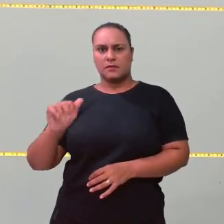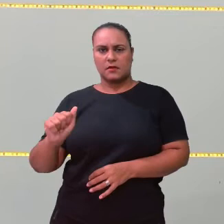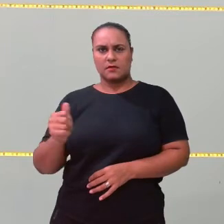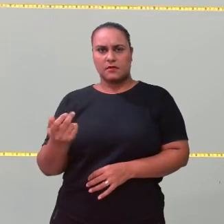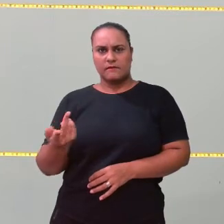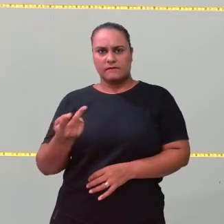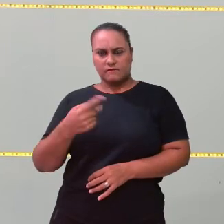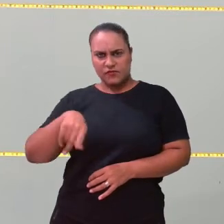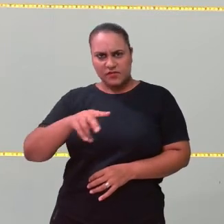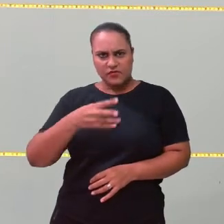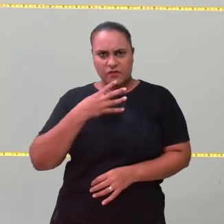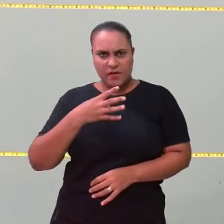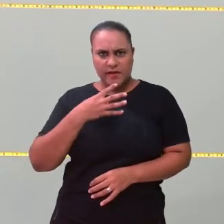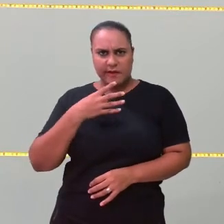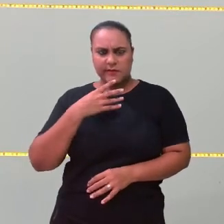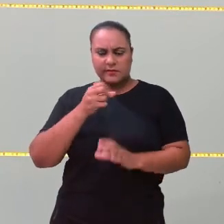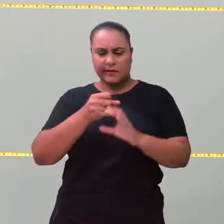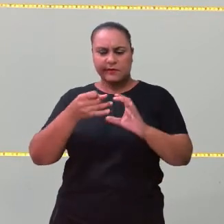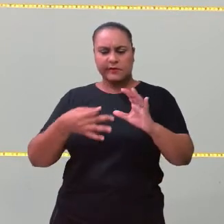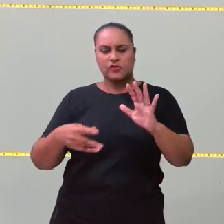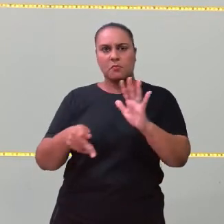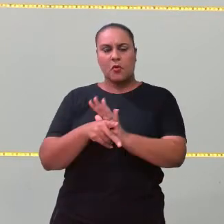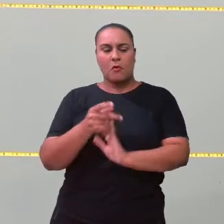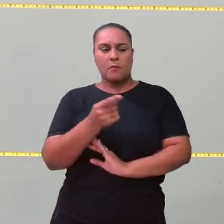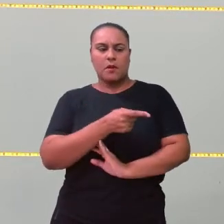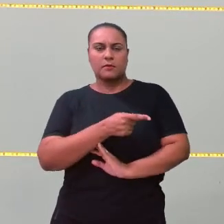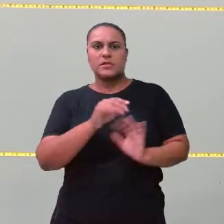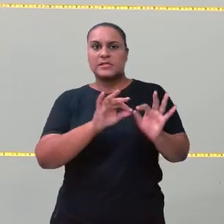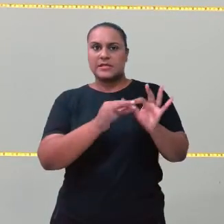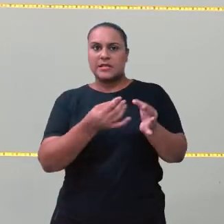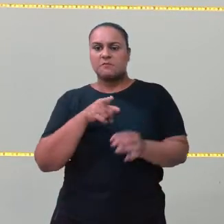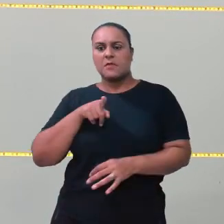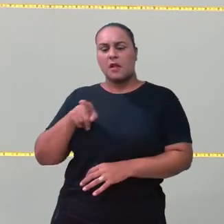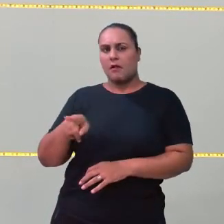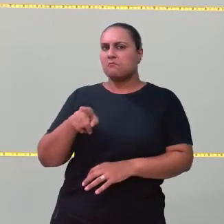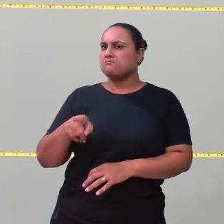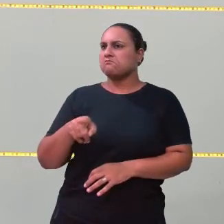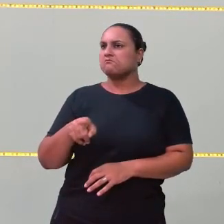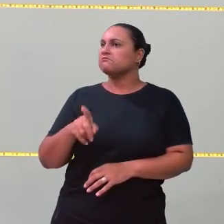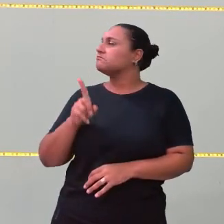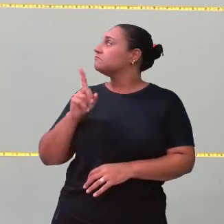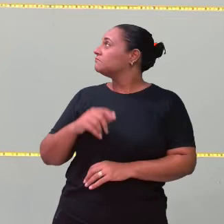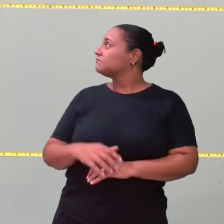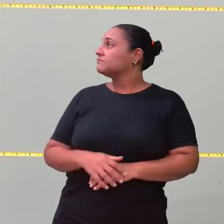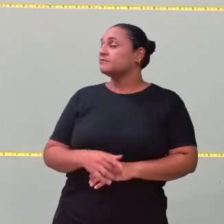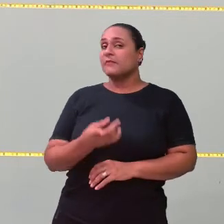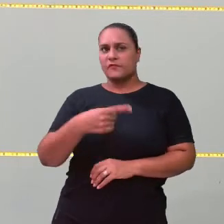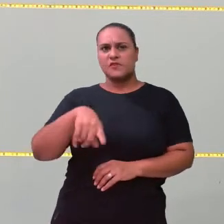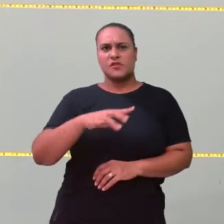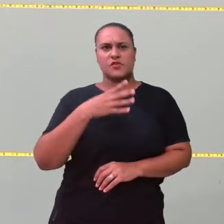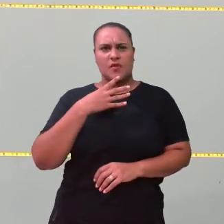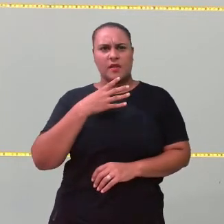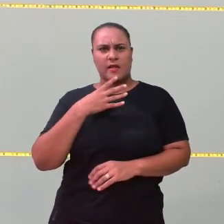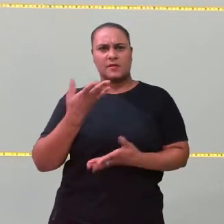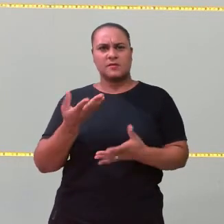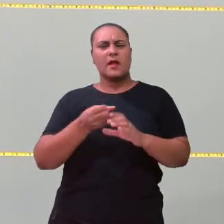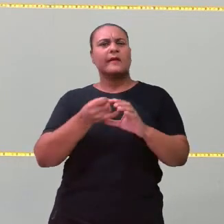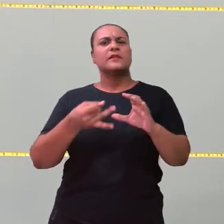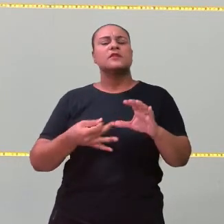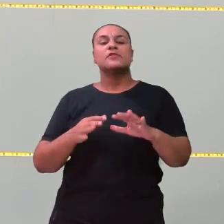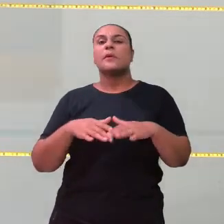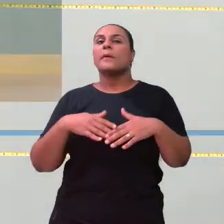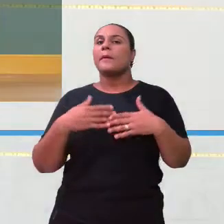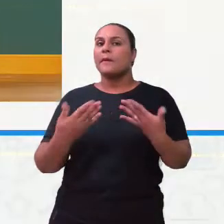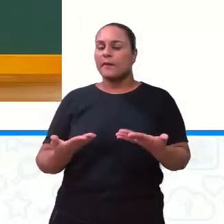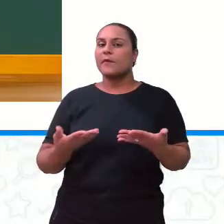tabela? O que é que compõe uma tabela simples? O que é que compõe uma tabela de dupla entrada? Vamos